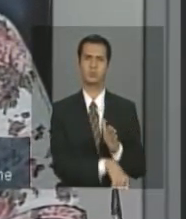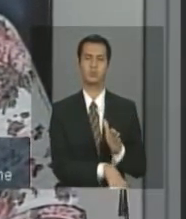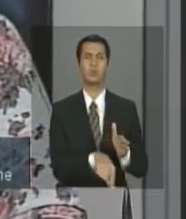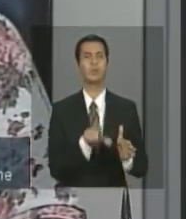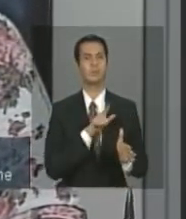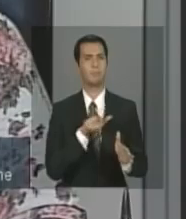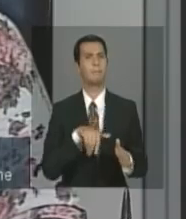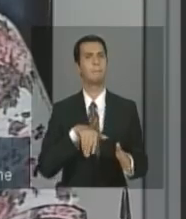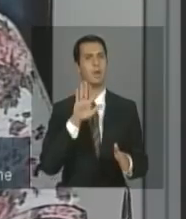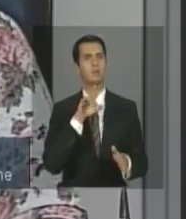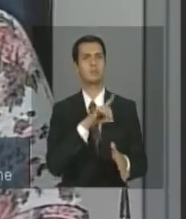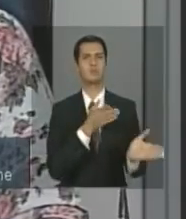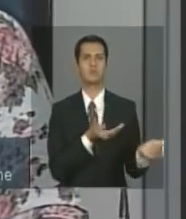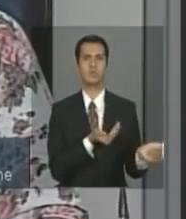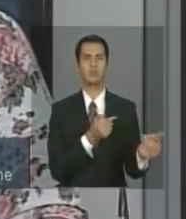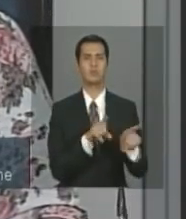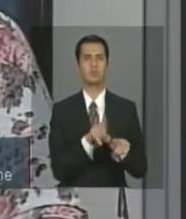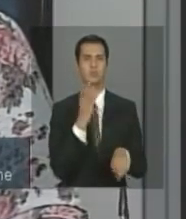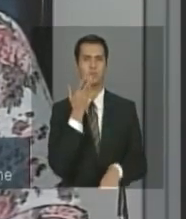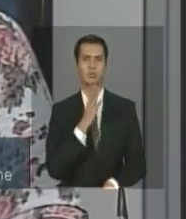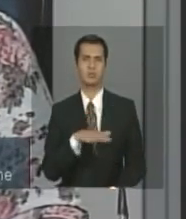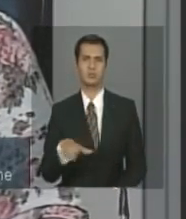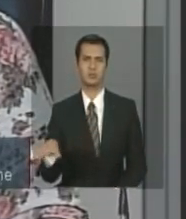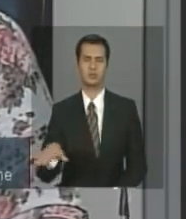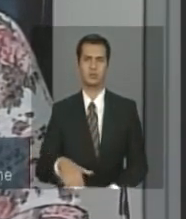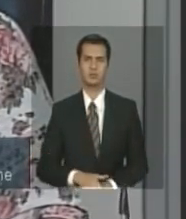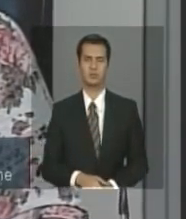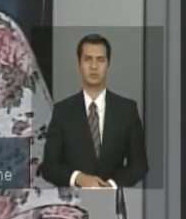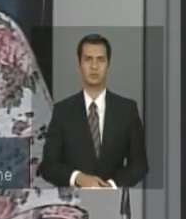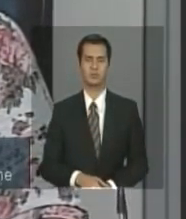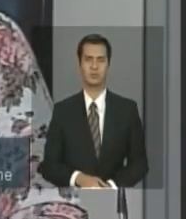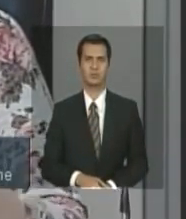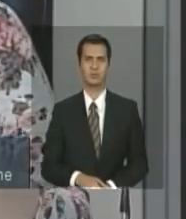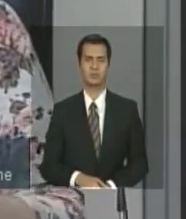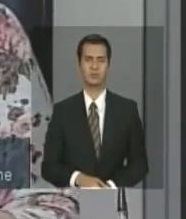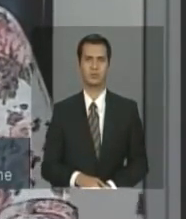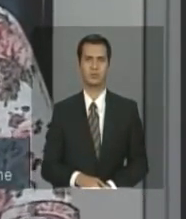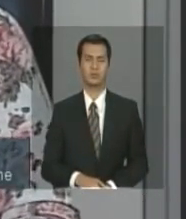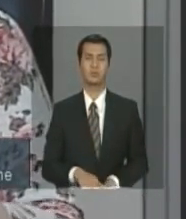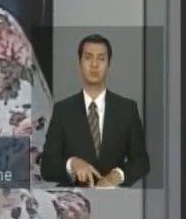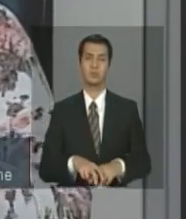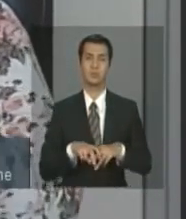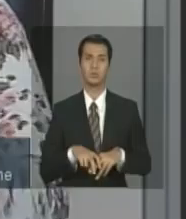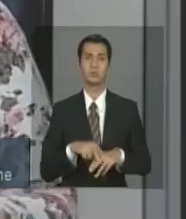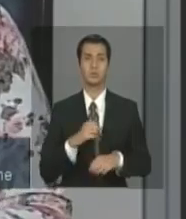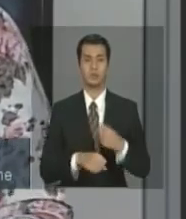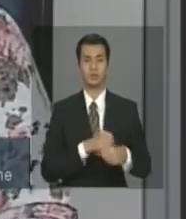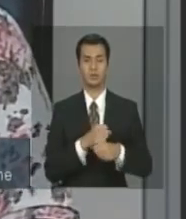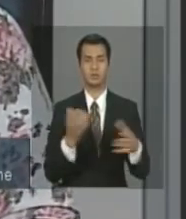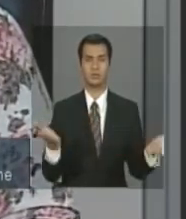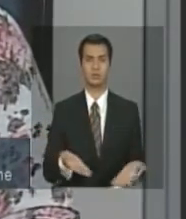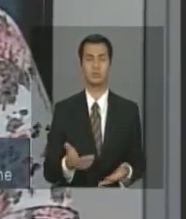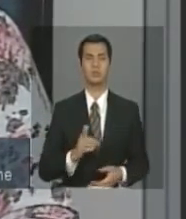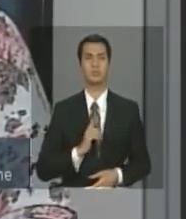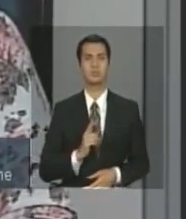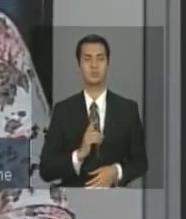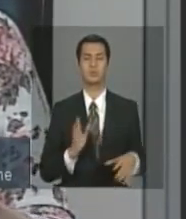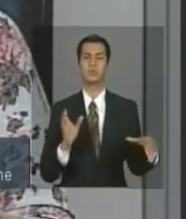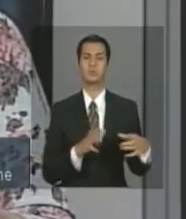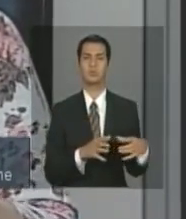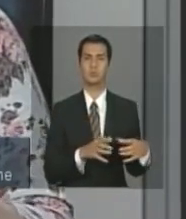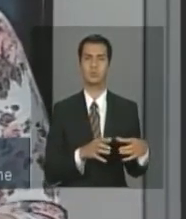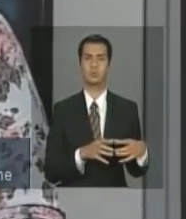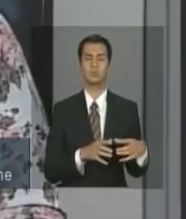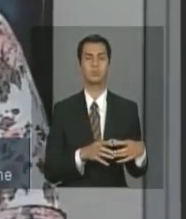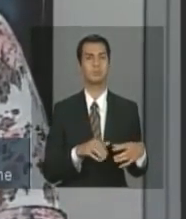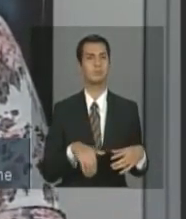e as crianças. É por isso que a grande parte das ações do Brasil Sem Miséria deste ano foram voltadas para esse público. Vocês